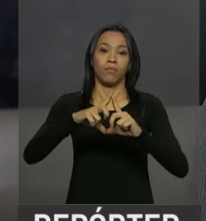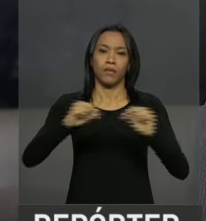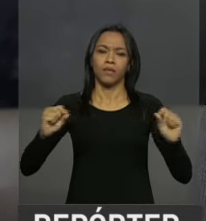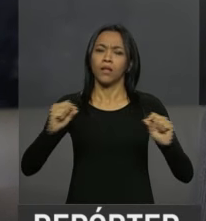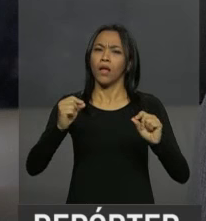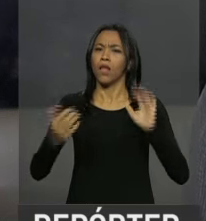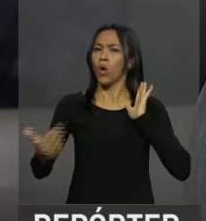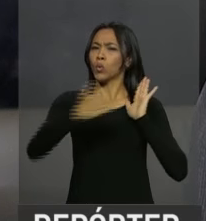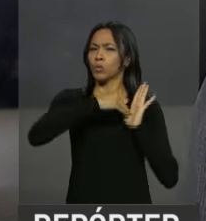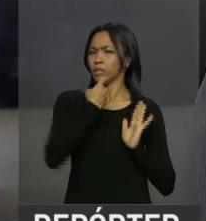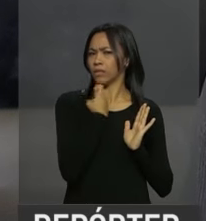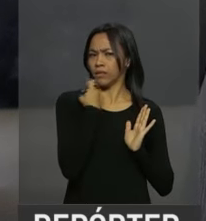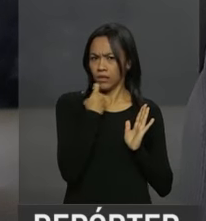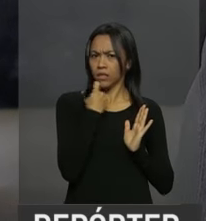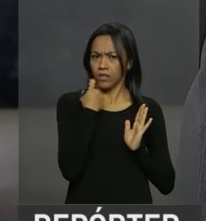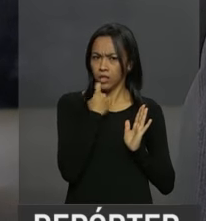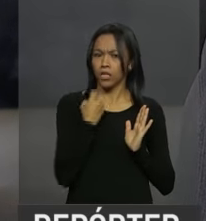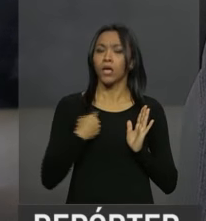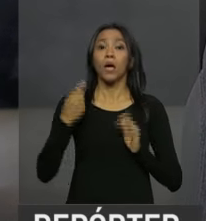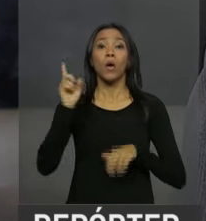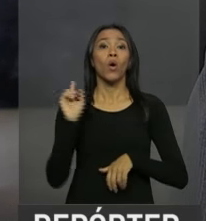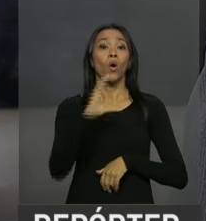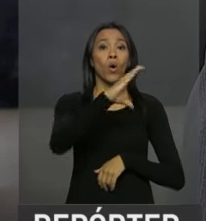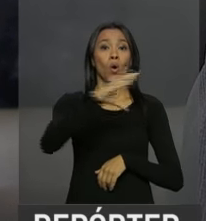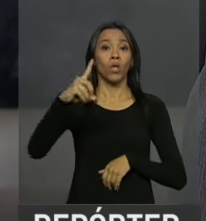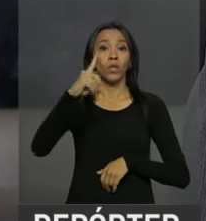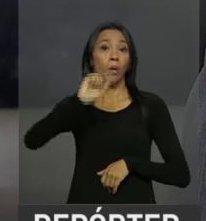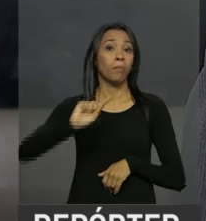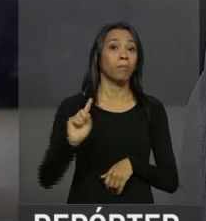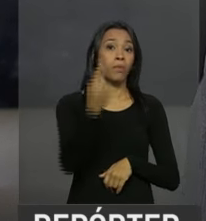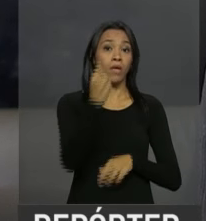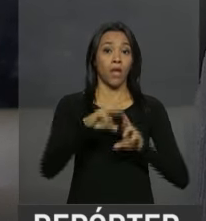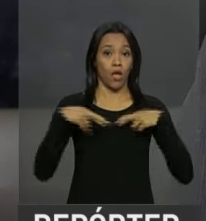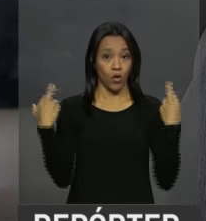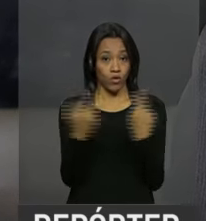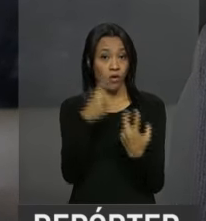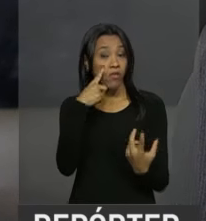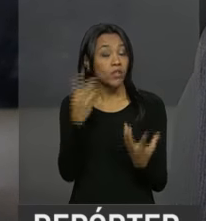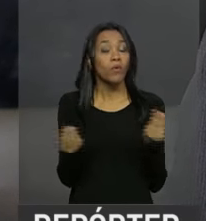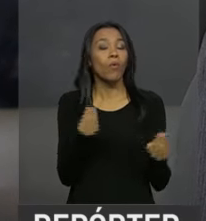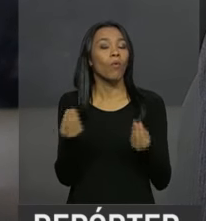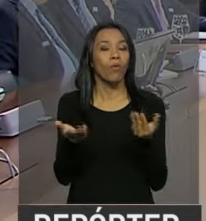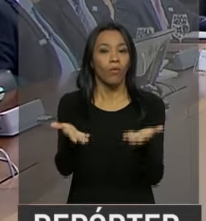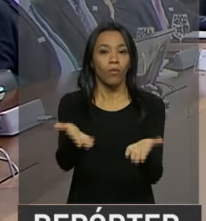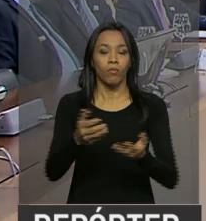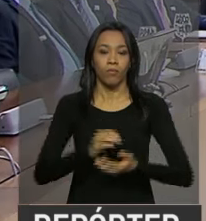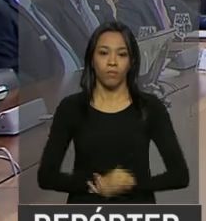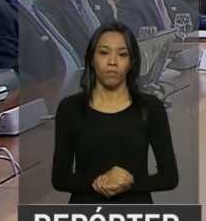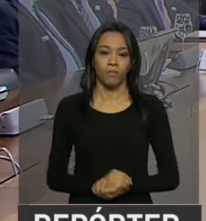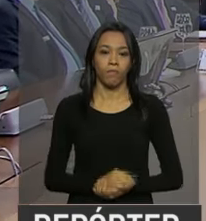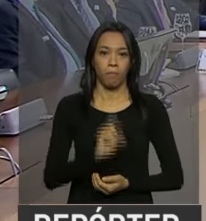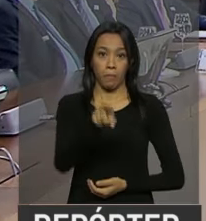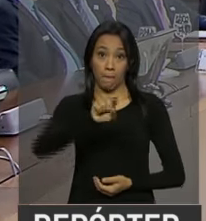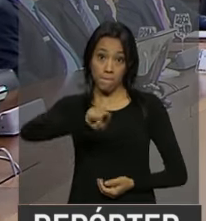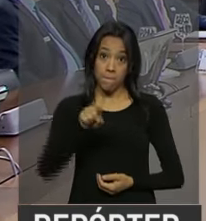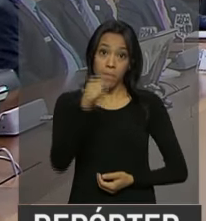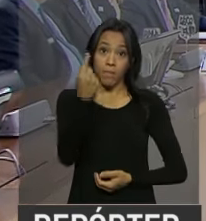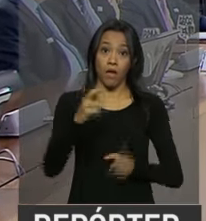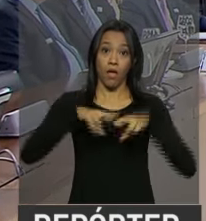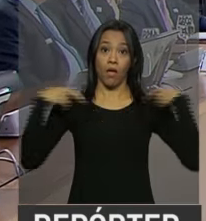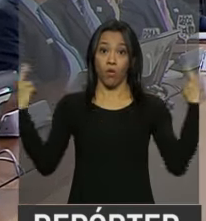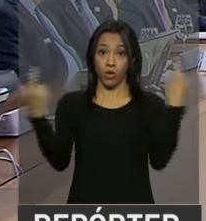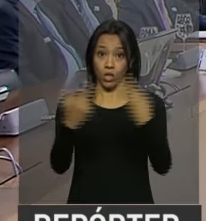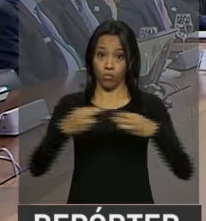última sexta-feira Michel Temer coordenou a primeira reunião ministerial do novo governo. Veja como foi. A primeira reunião